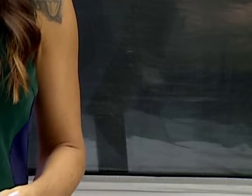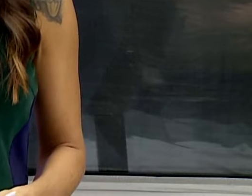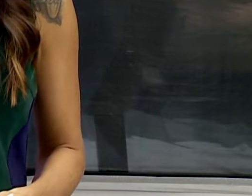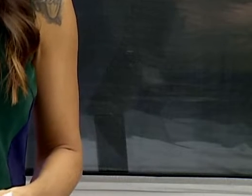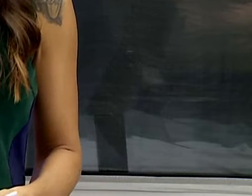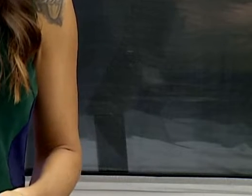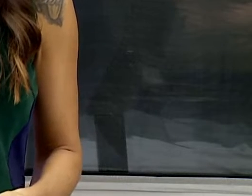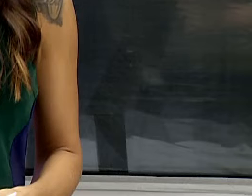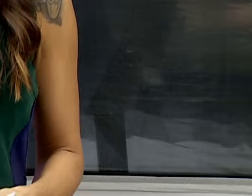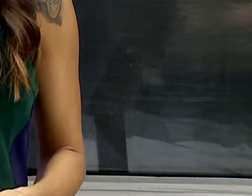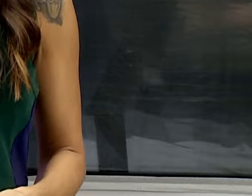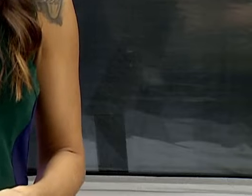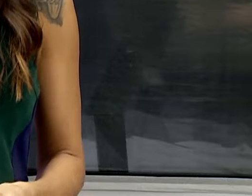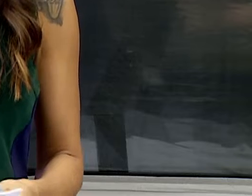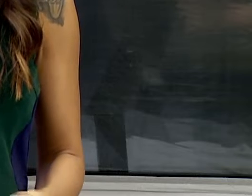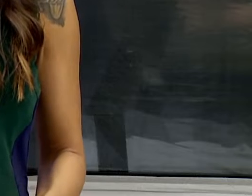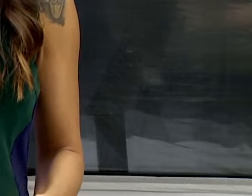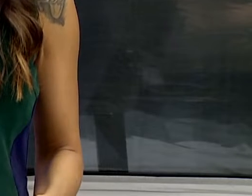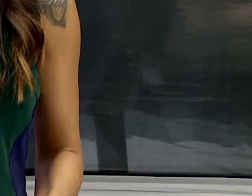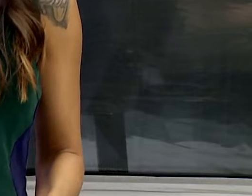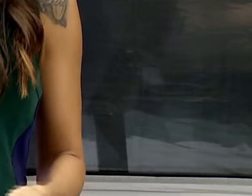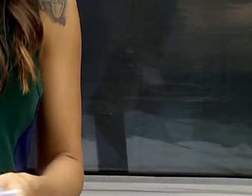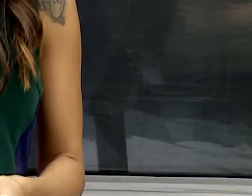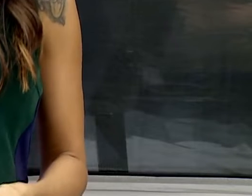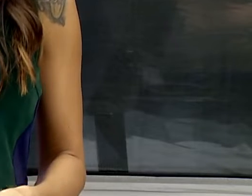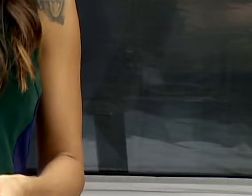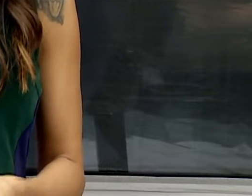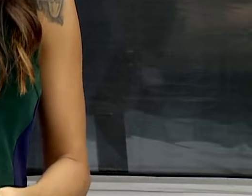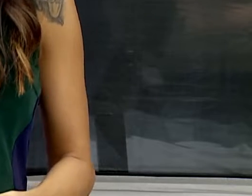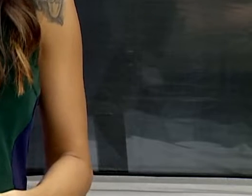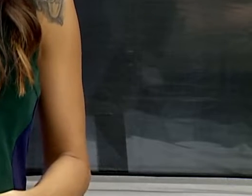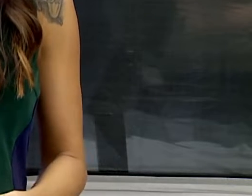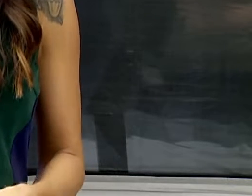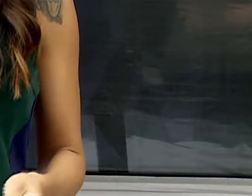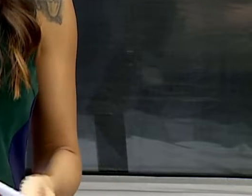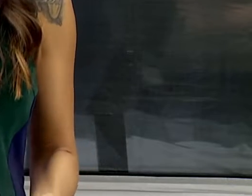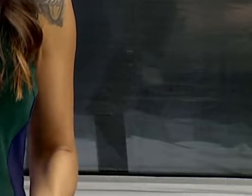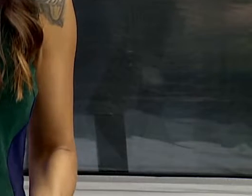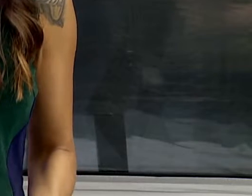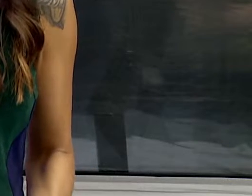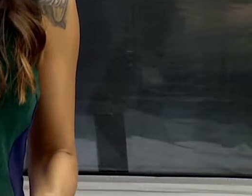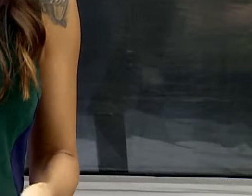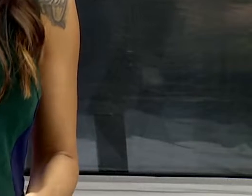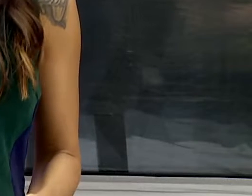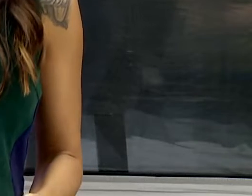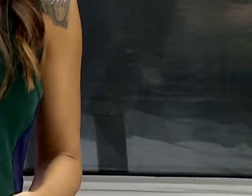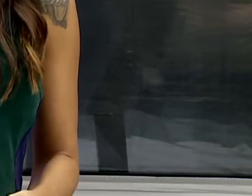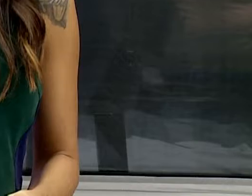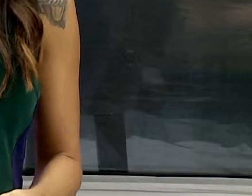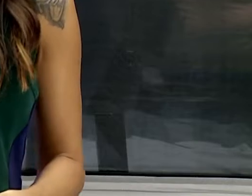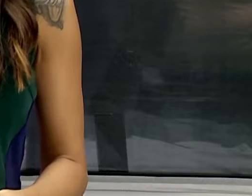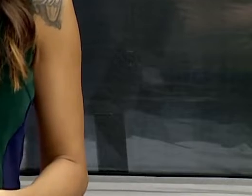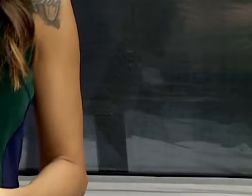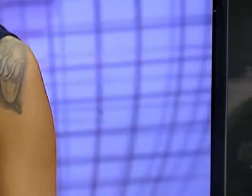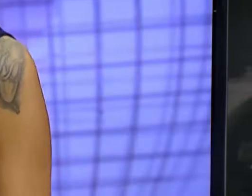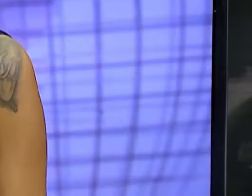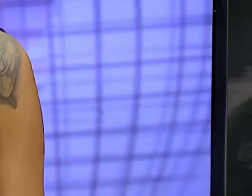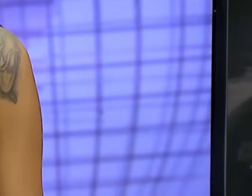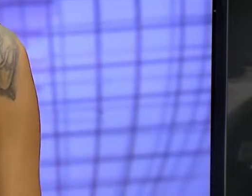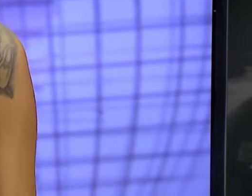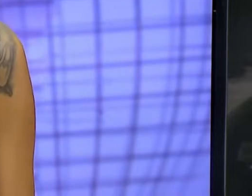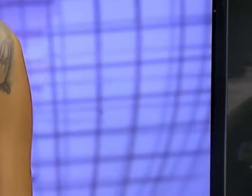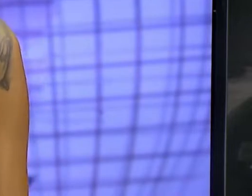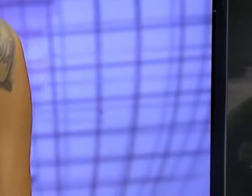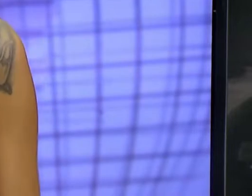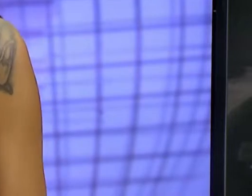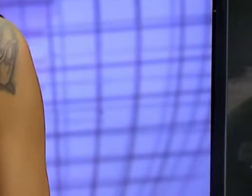lançamento da pré-candidatura do ex-presidente Lula e do ex-governador Geraldo Alckmin a presidente EA vice nas eleições deste